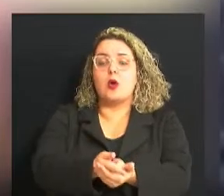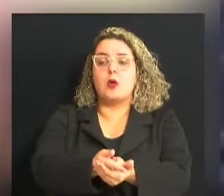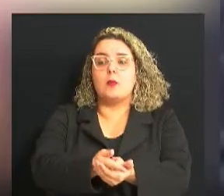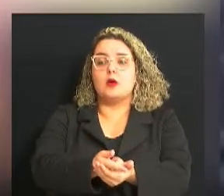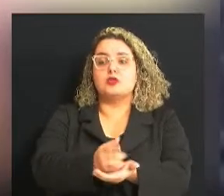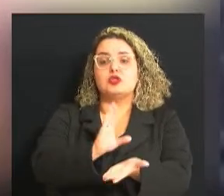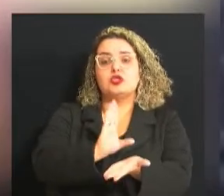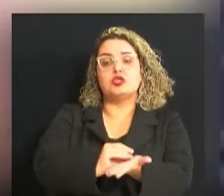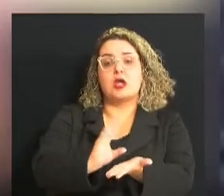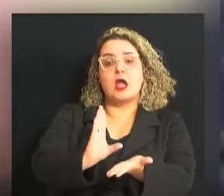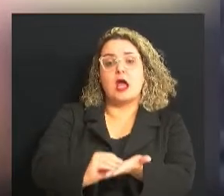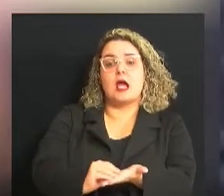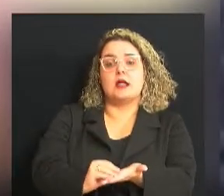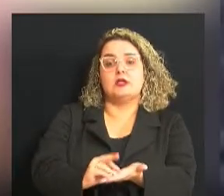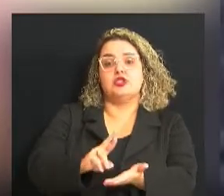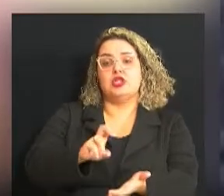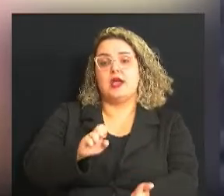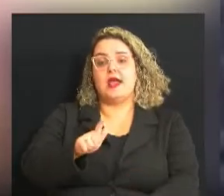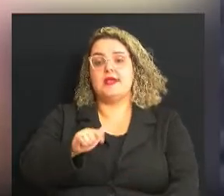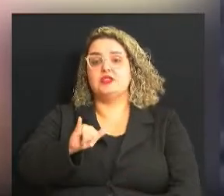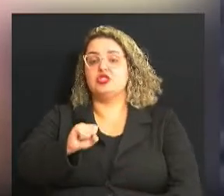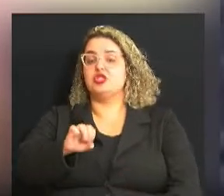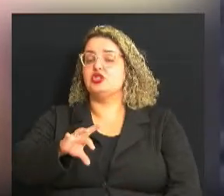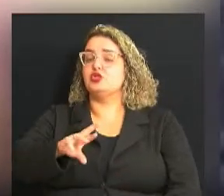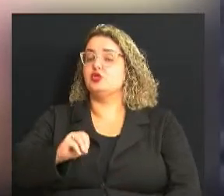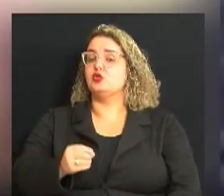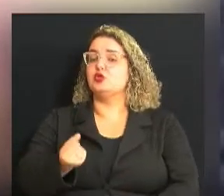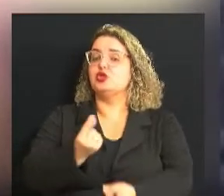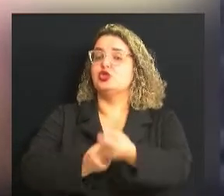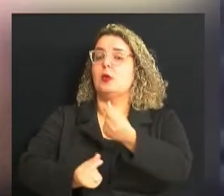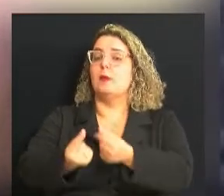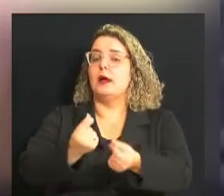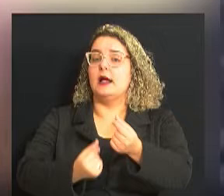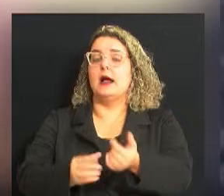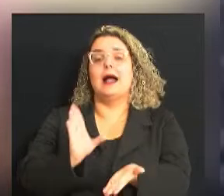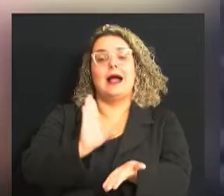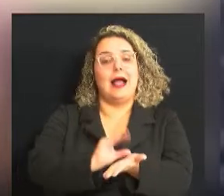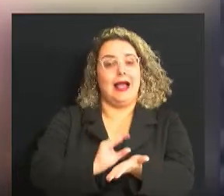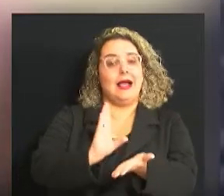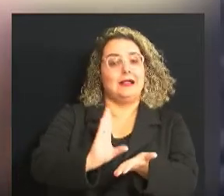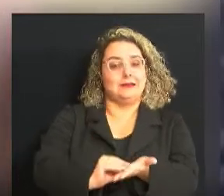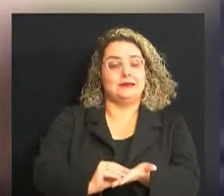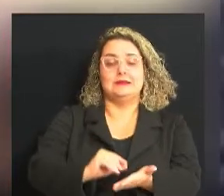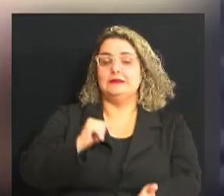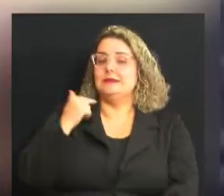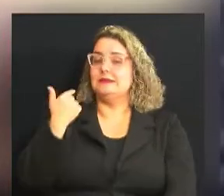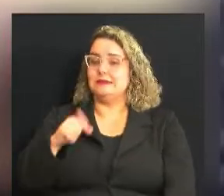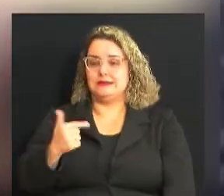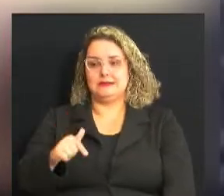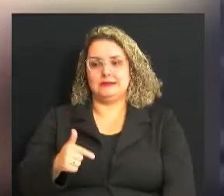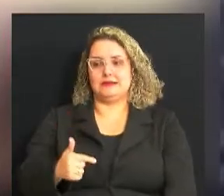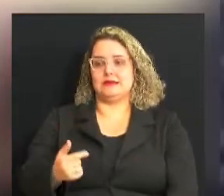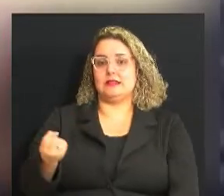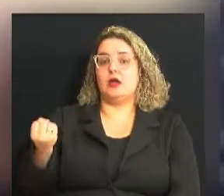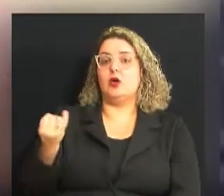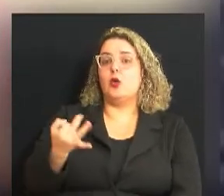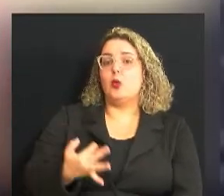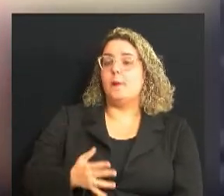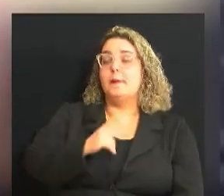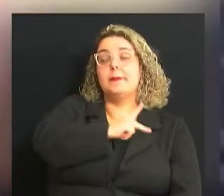ata de registro de preços. A ata, ela não tem um quantitativo,